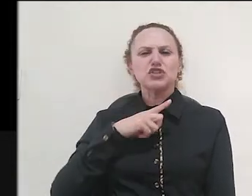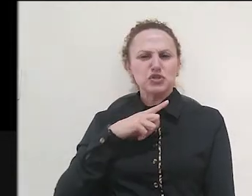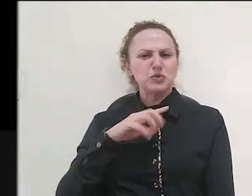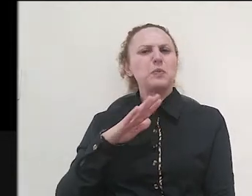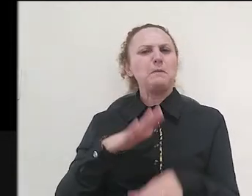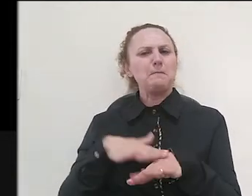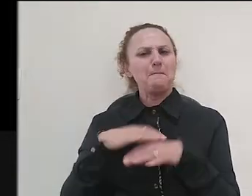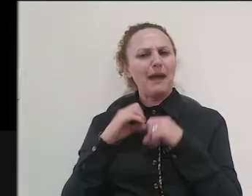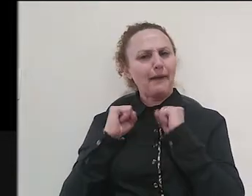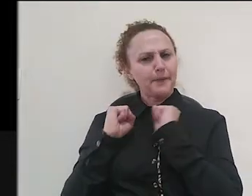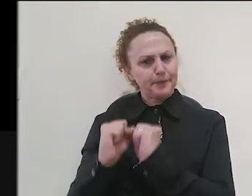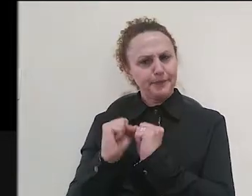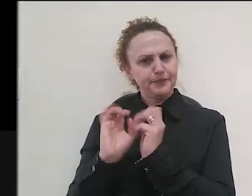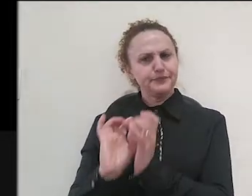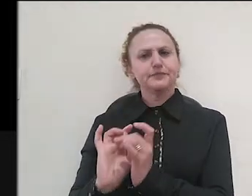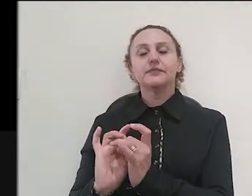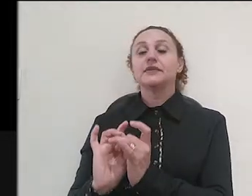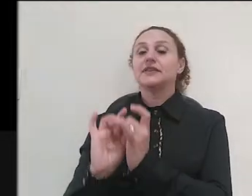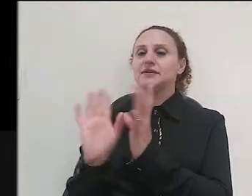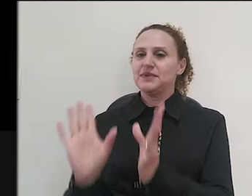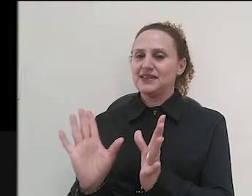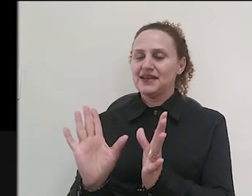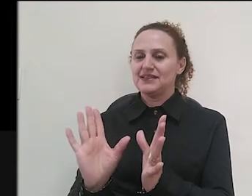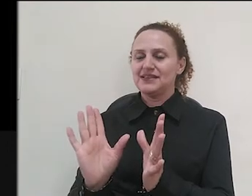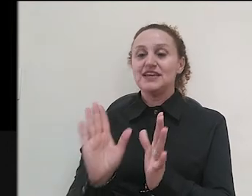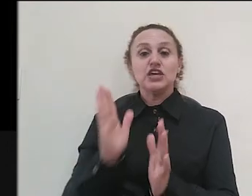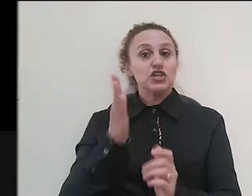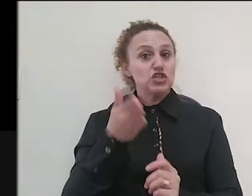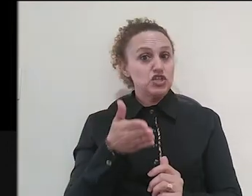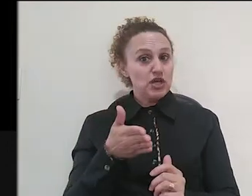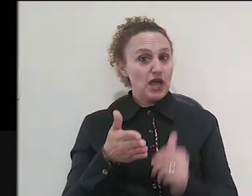poder, digamos assim, de liberdade do que as mulheres gregas.